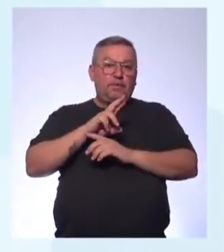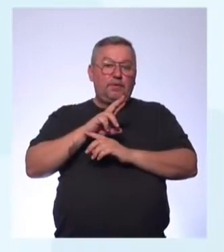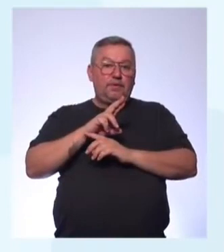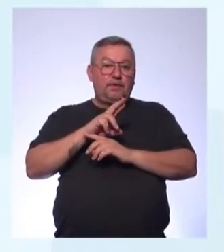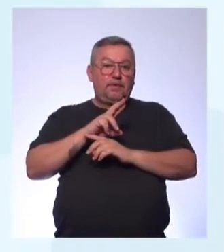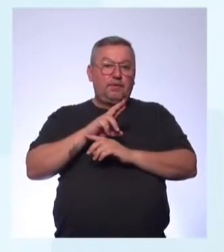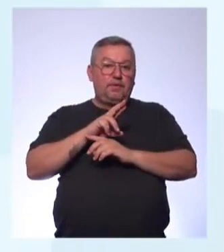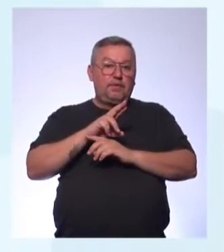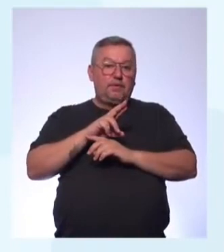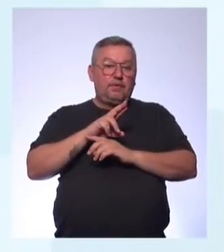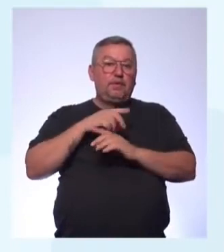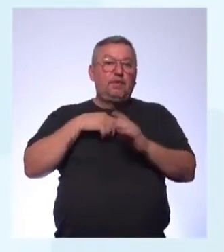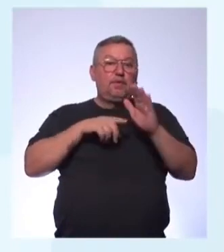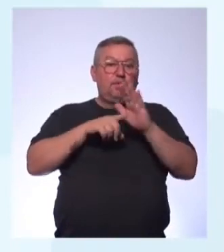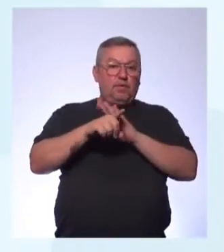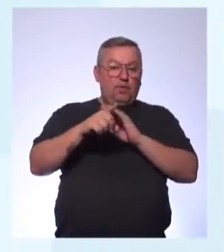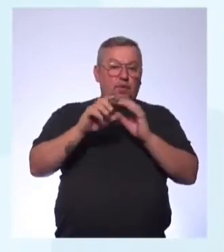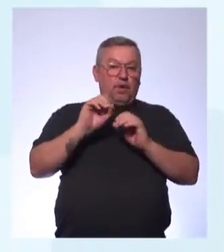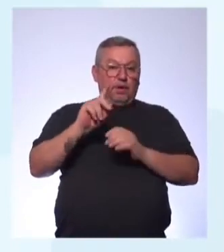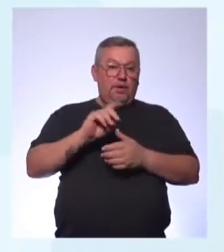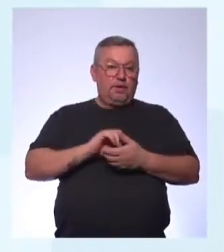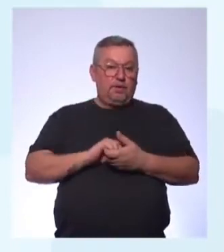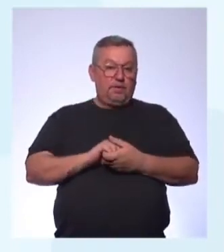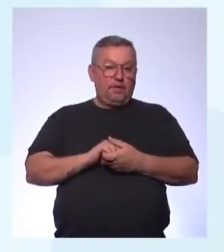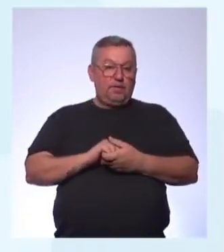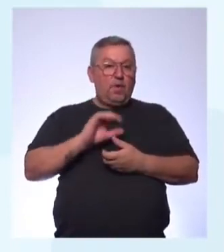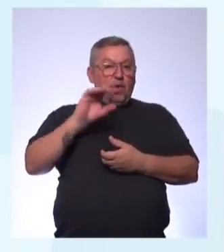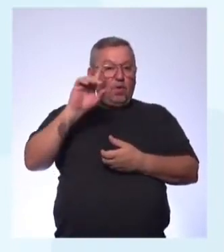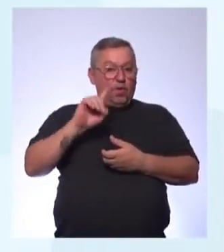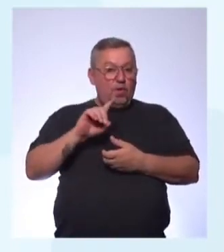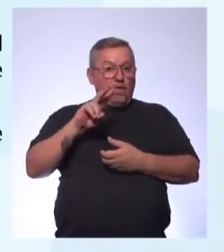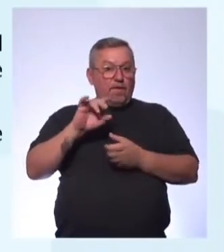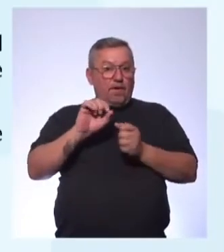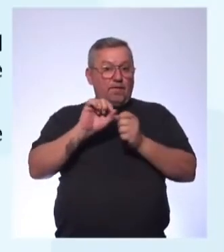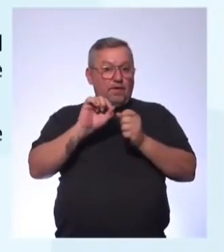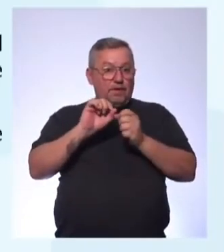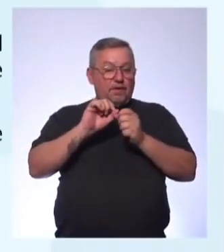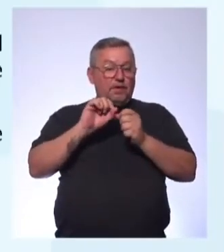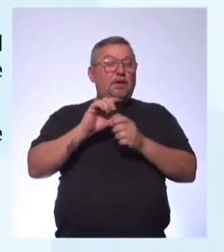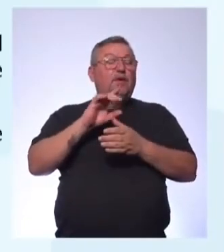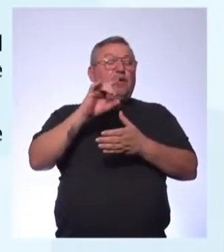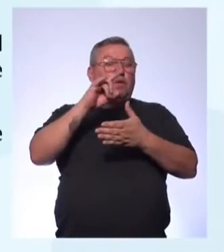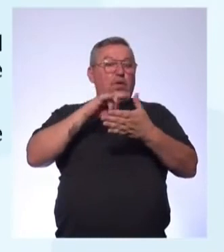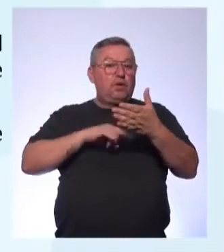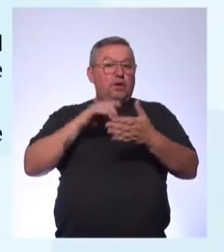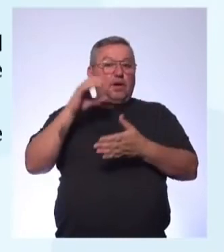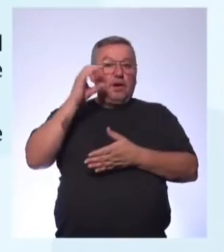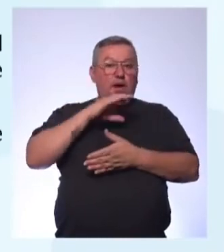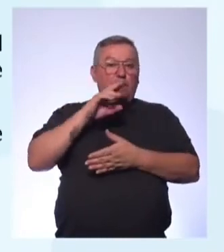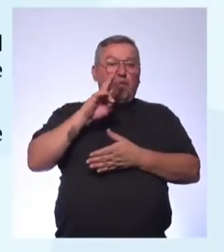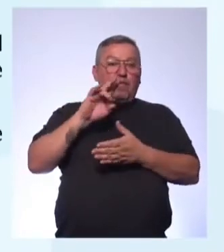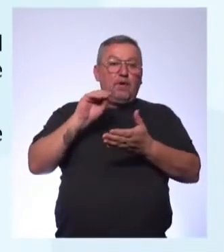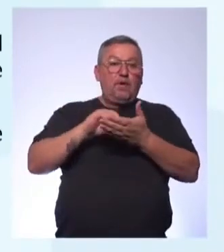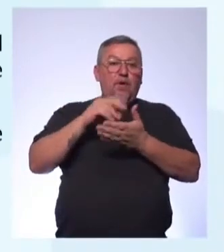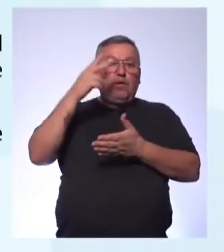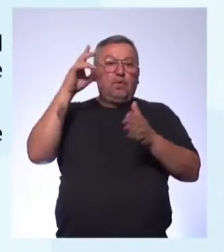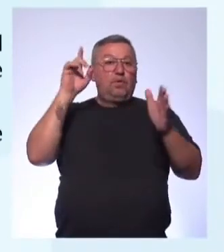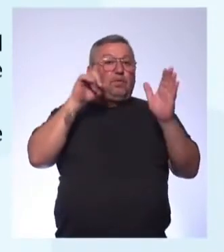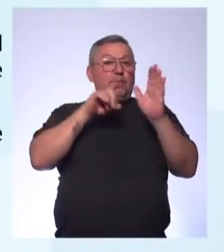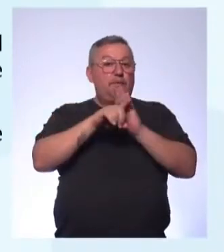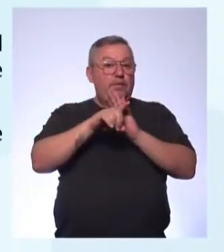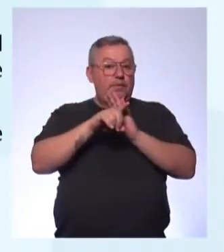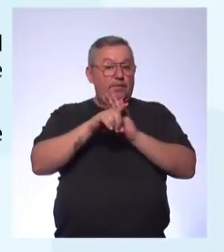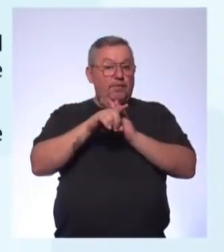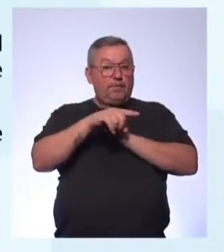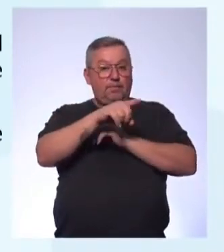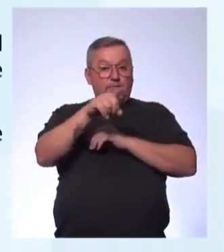o sujeito da pergunta na resposta, ok? O diretor vai passar ali para o texto e logo em seguida ele vai colocar as 2 perguntas